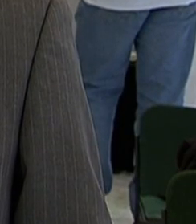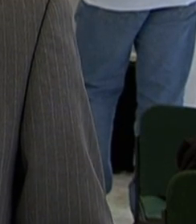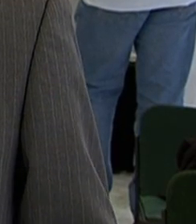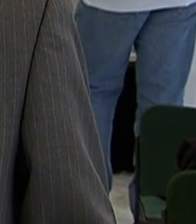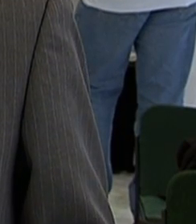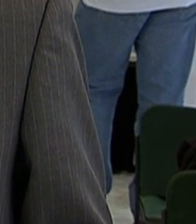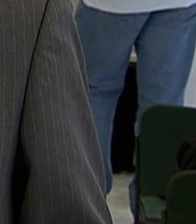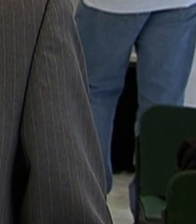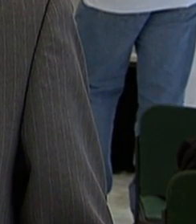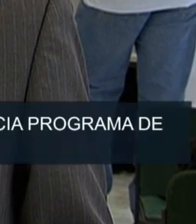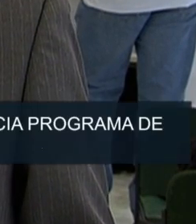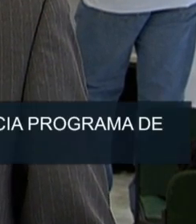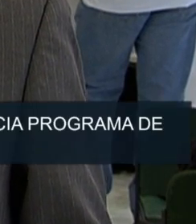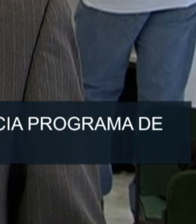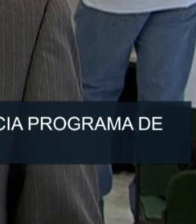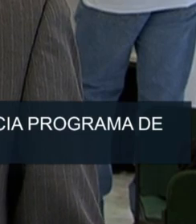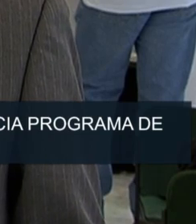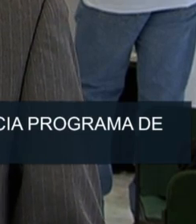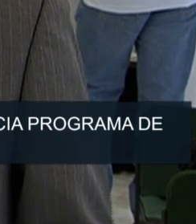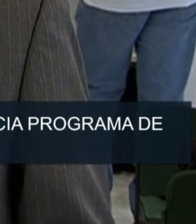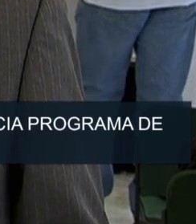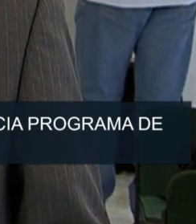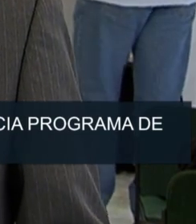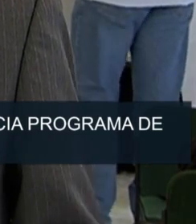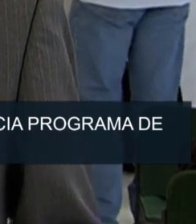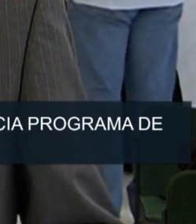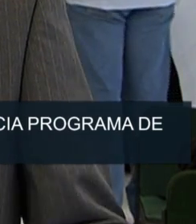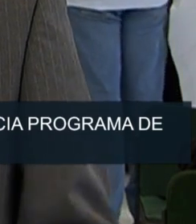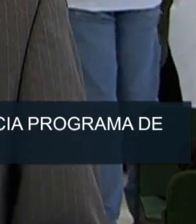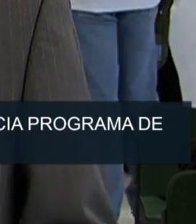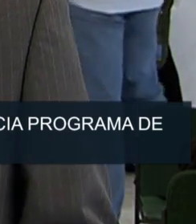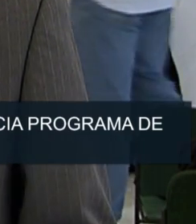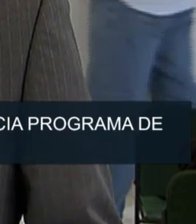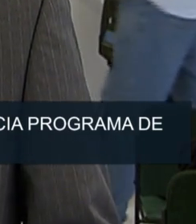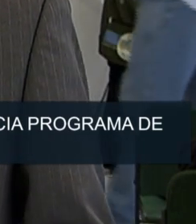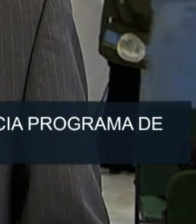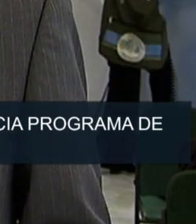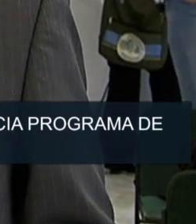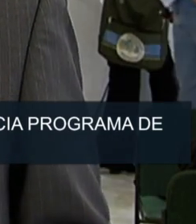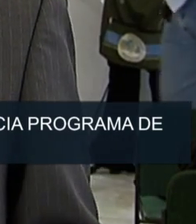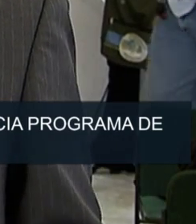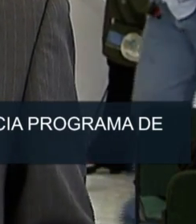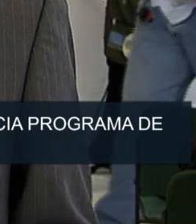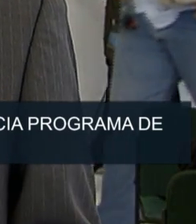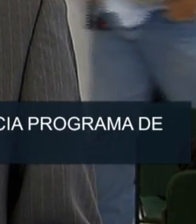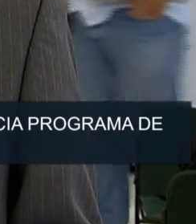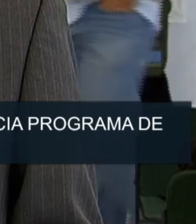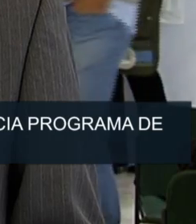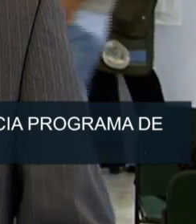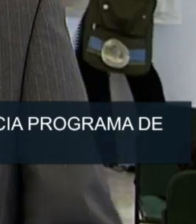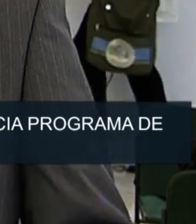detalhes Malu Olha o Ministro dos Transportes Paulo Sérgio afirmou que 150 oset